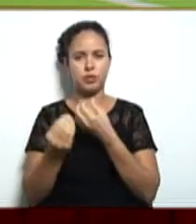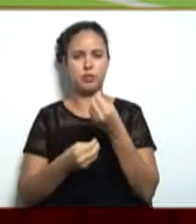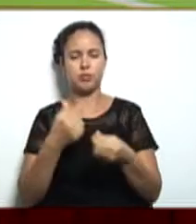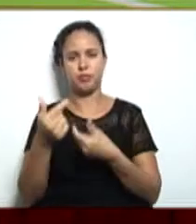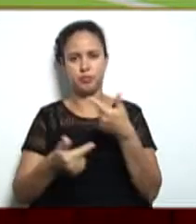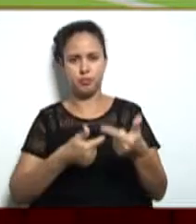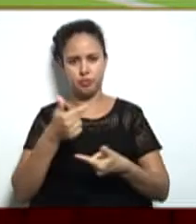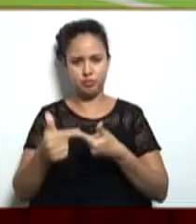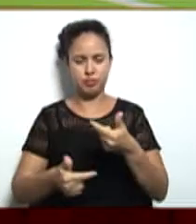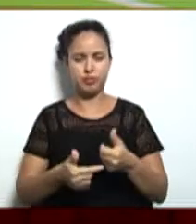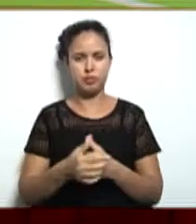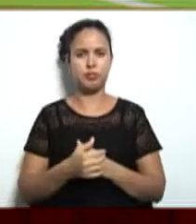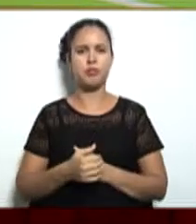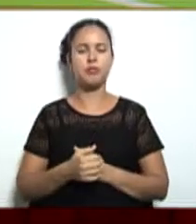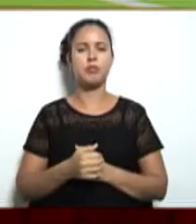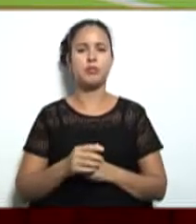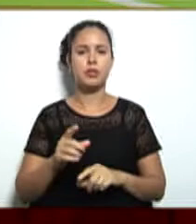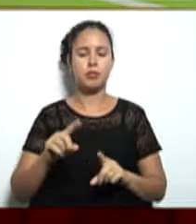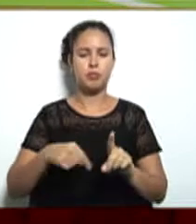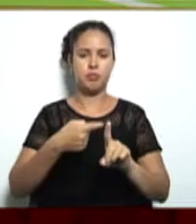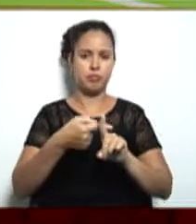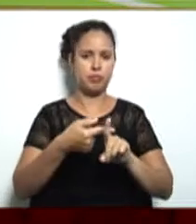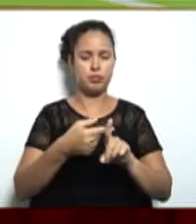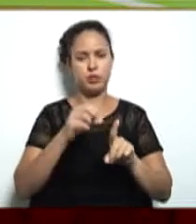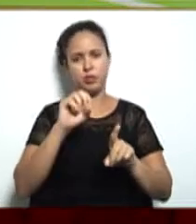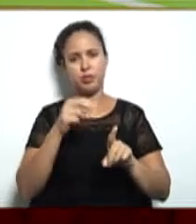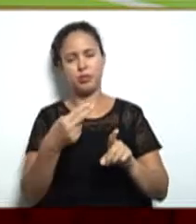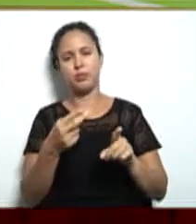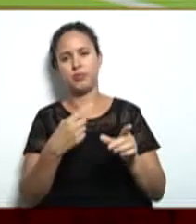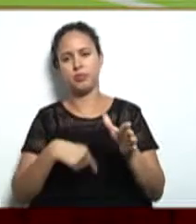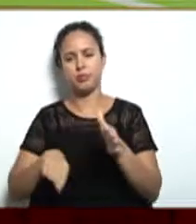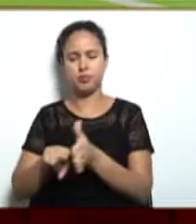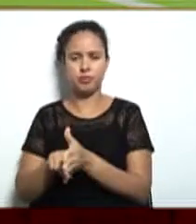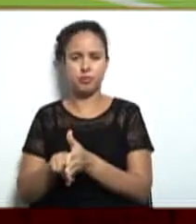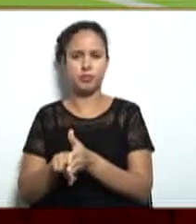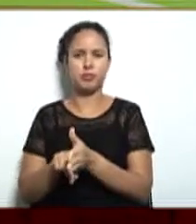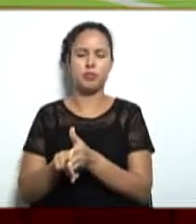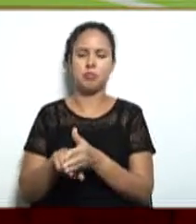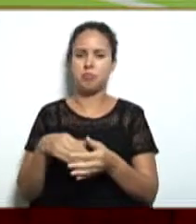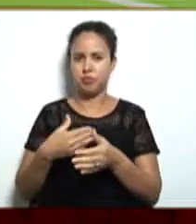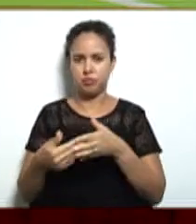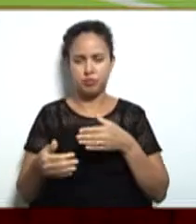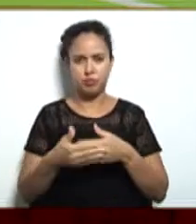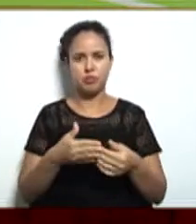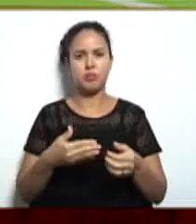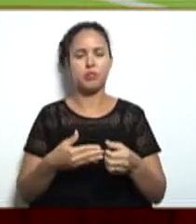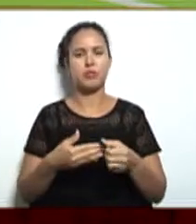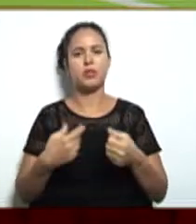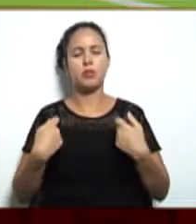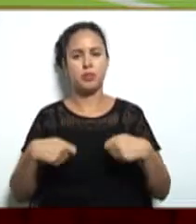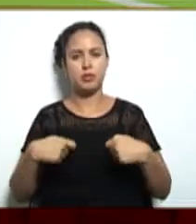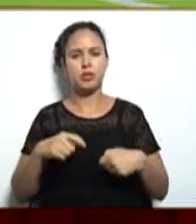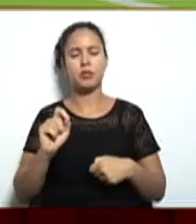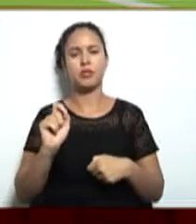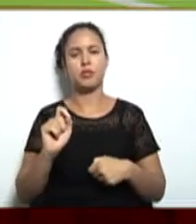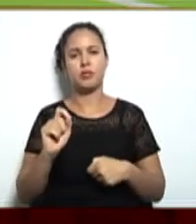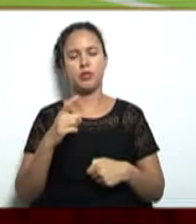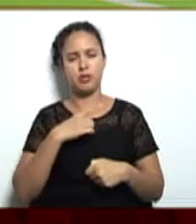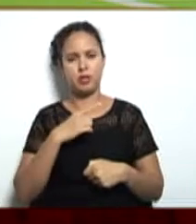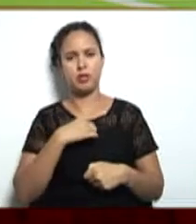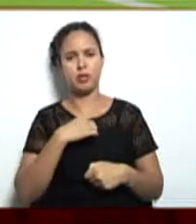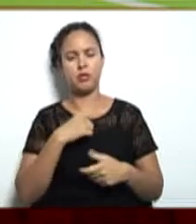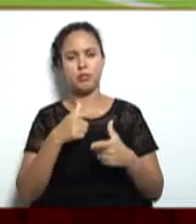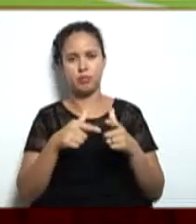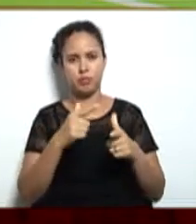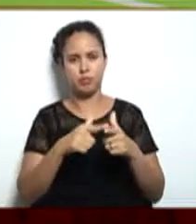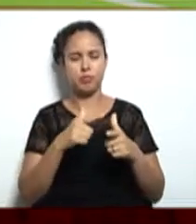Então, a positiva ou negativa resposta, ela independe. O que depende é que você tem que trazer uma resposta para o